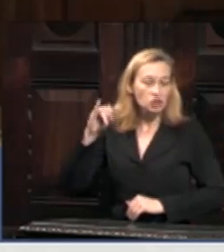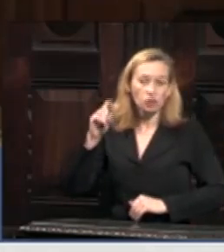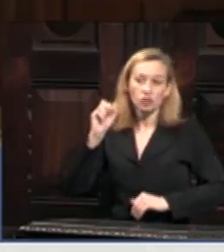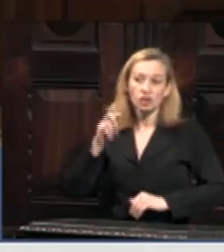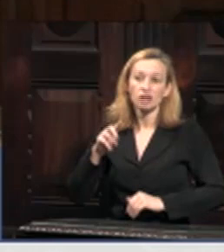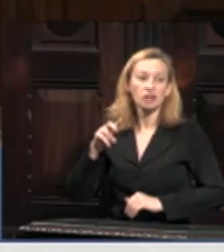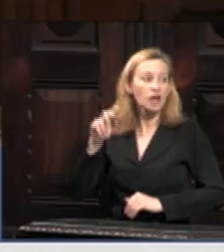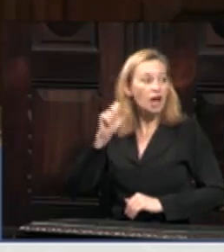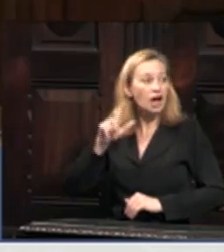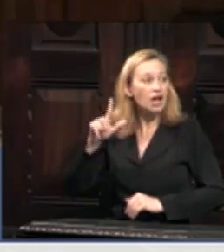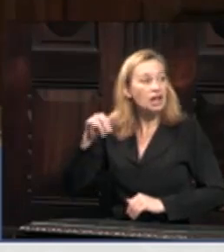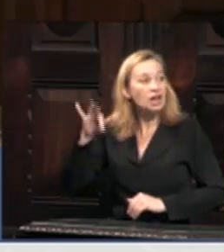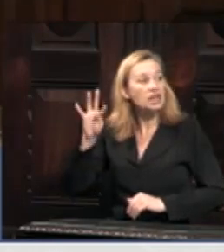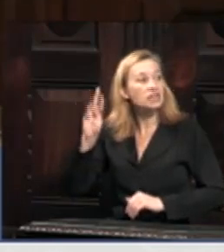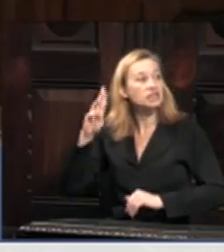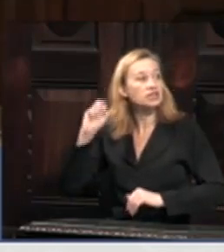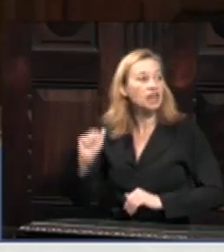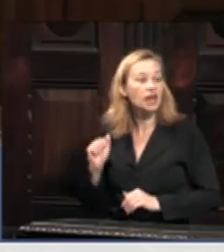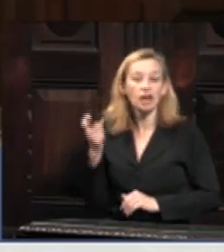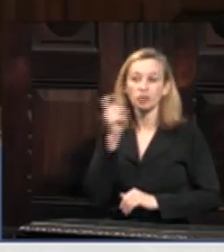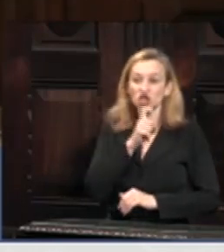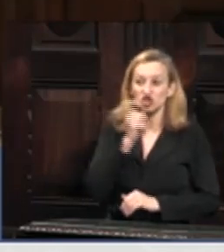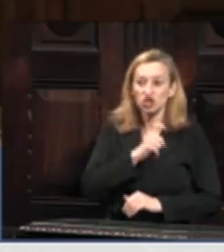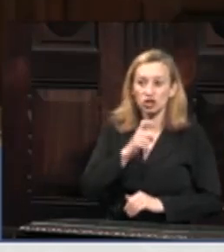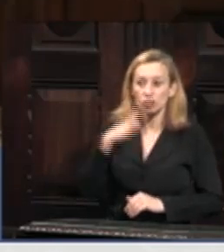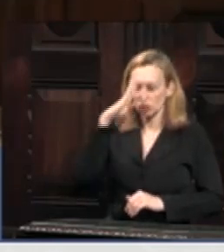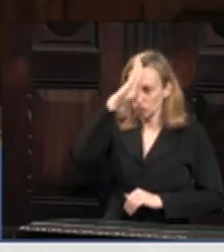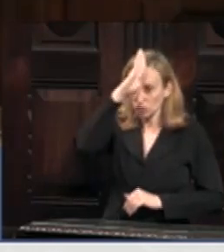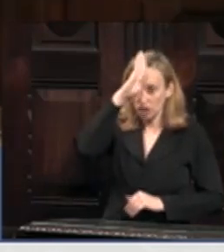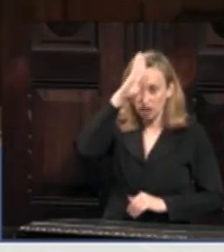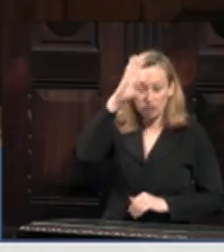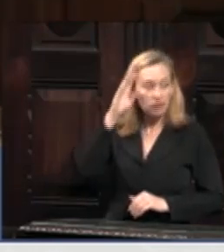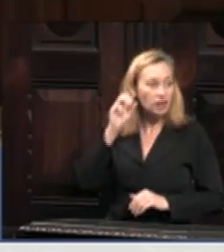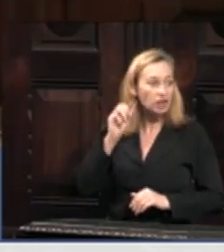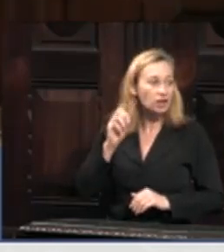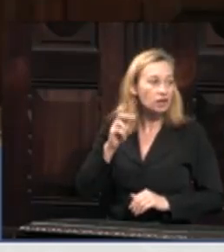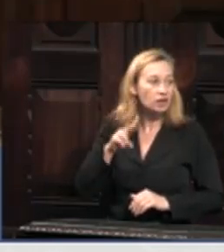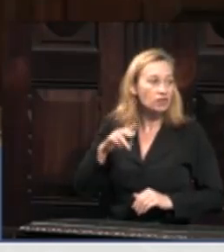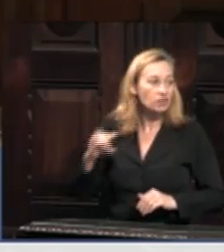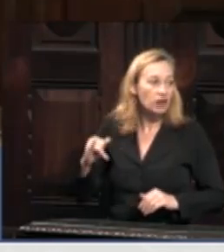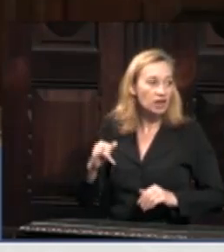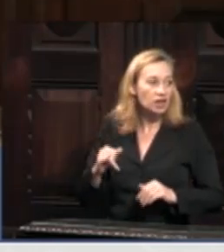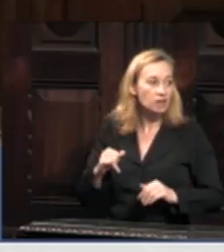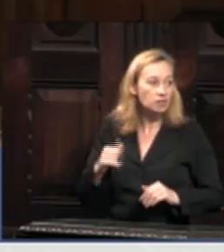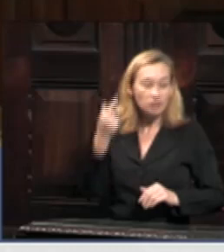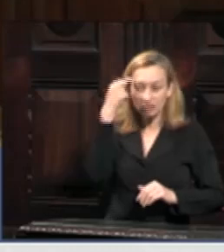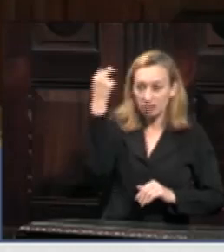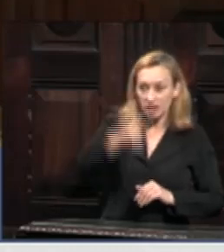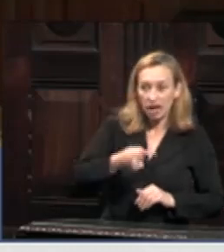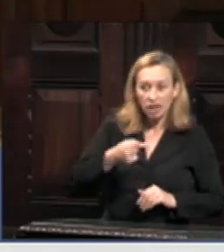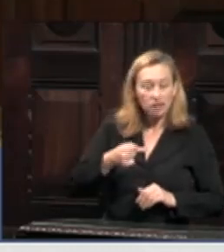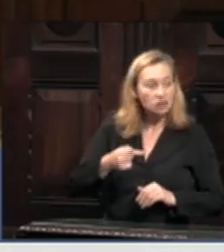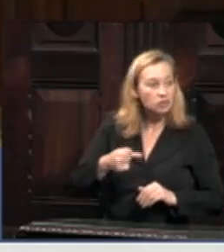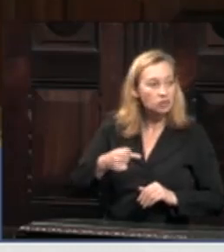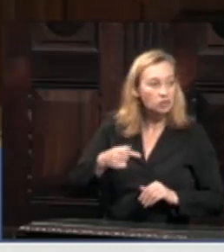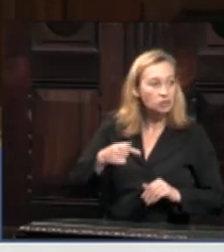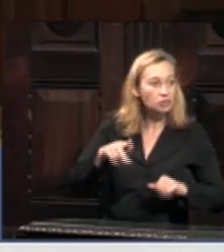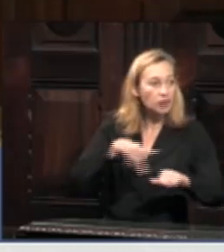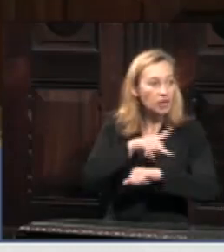financeiro. Bolsonaro vai entregar esse país de mão beijada. Bolsonaro sequer